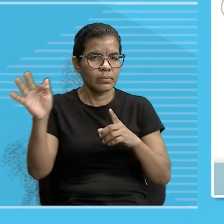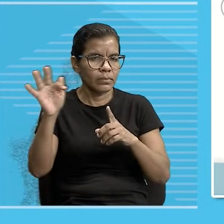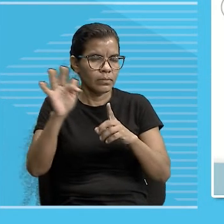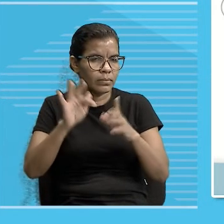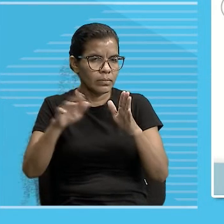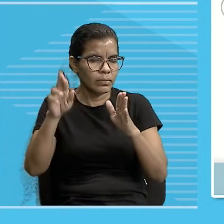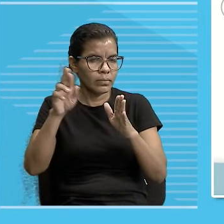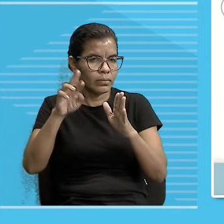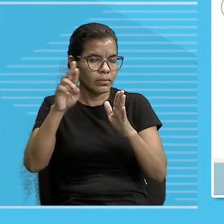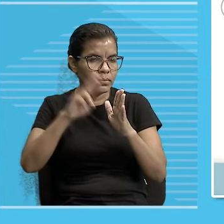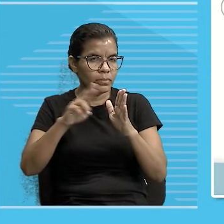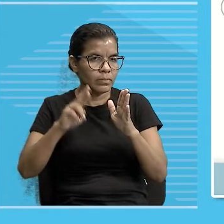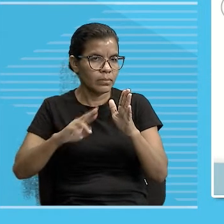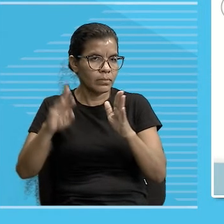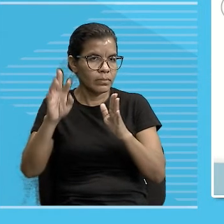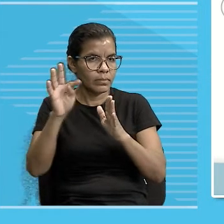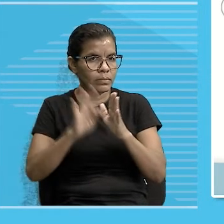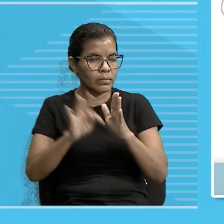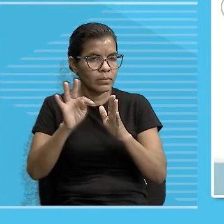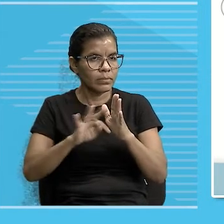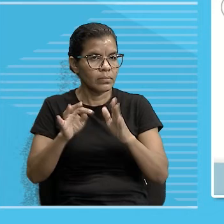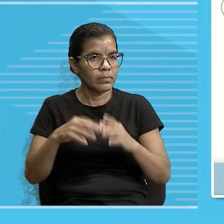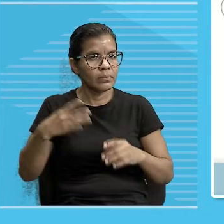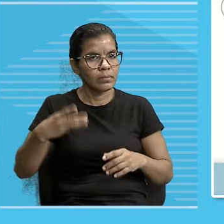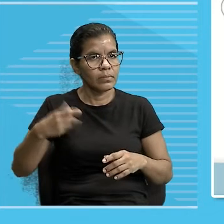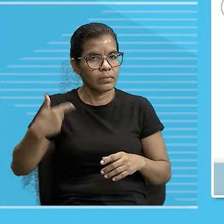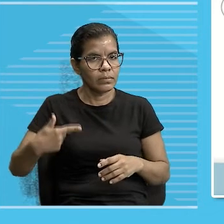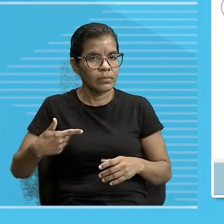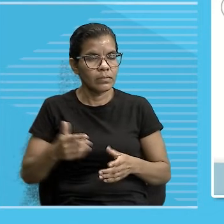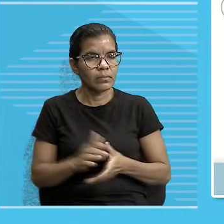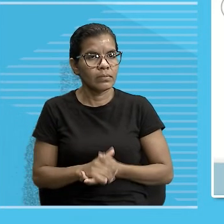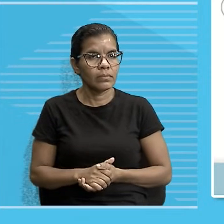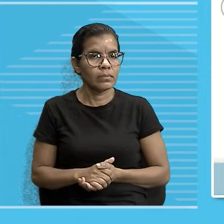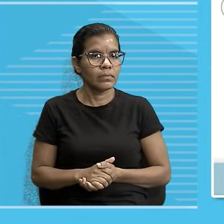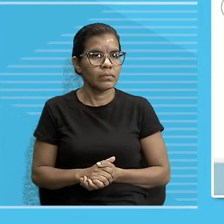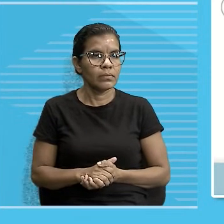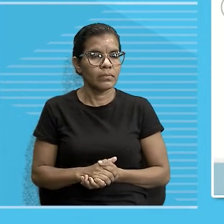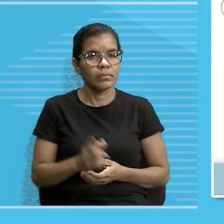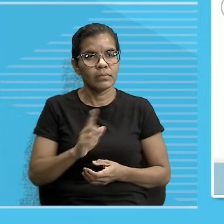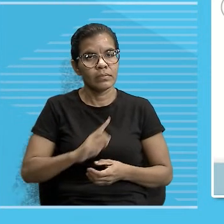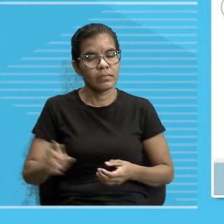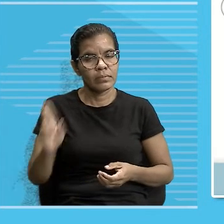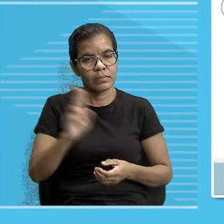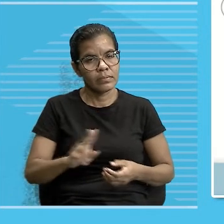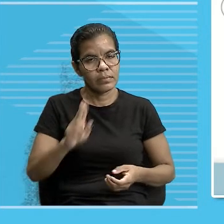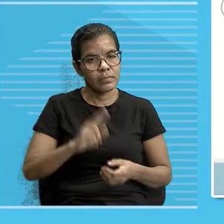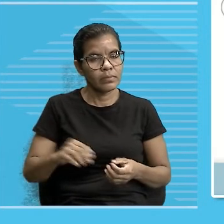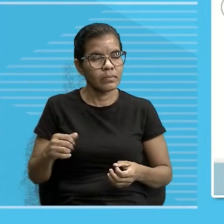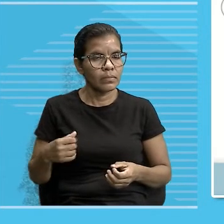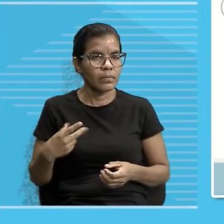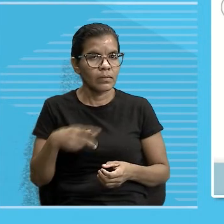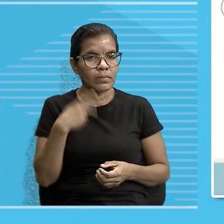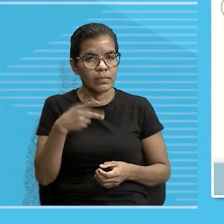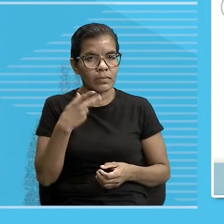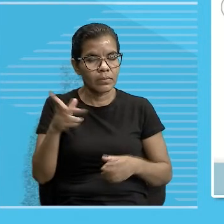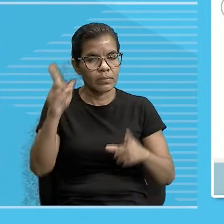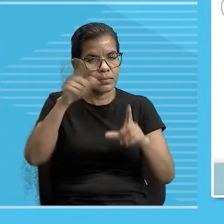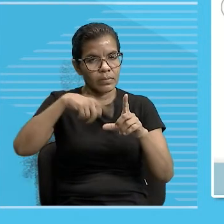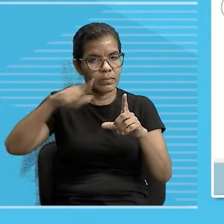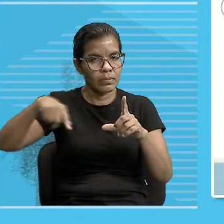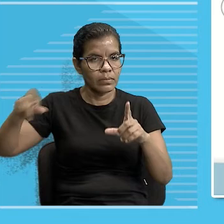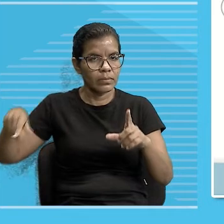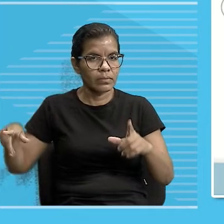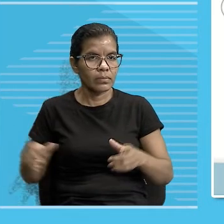Professor, cadê o 32? A do 32, a gente não utiliza quando ele fala em variação.